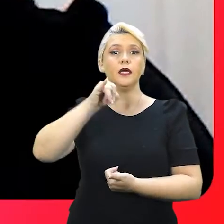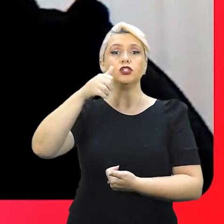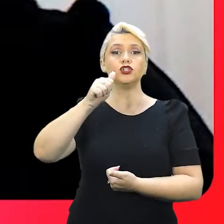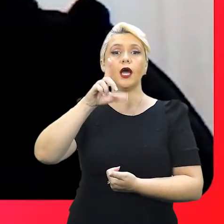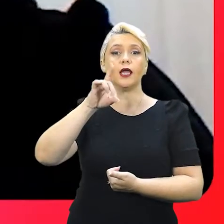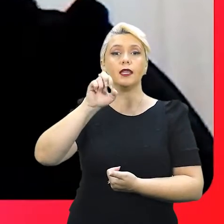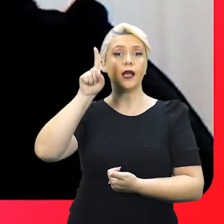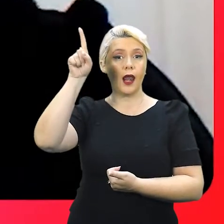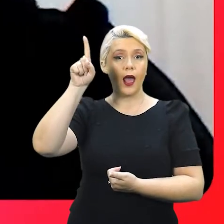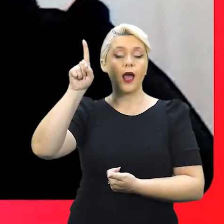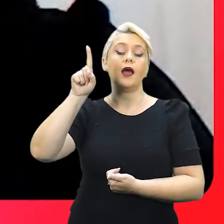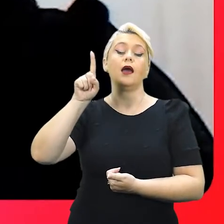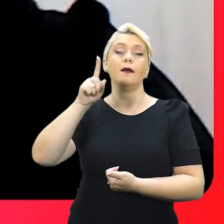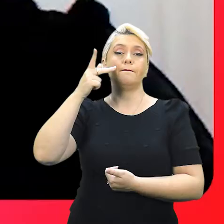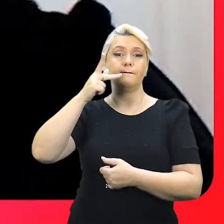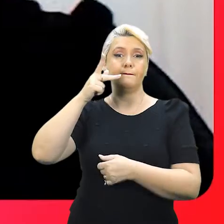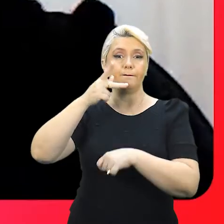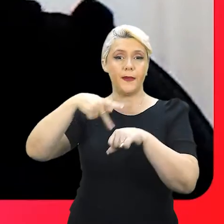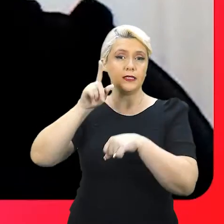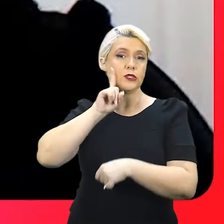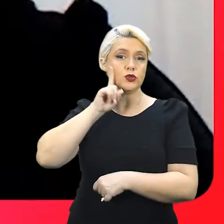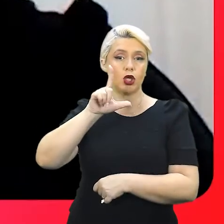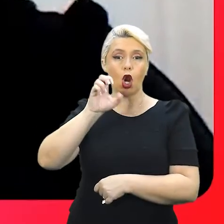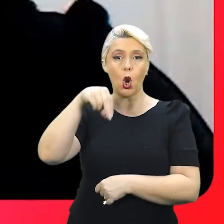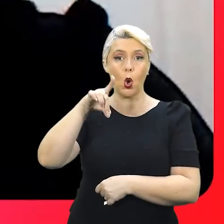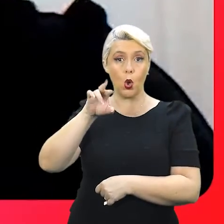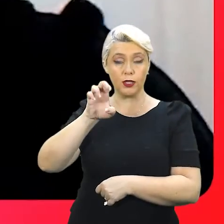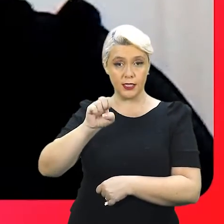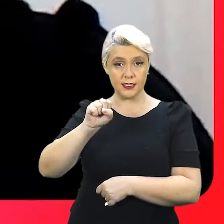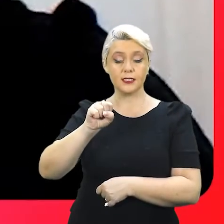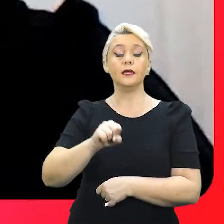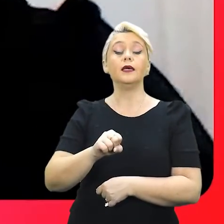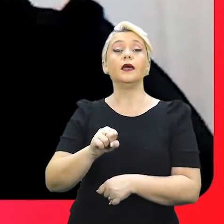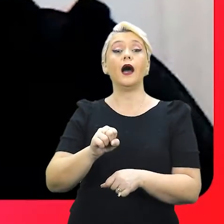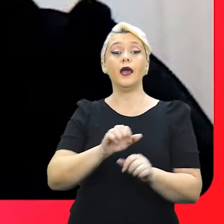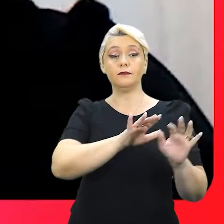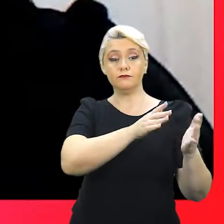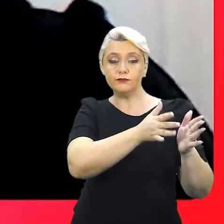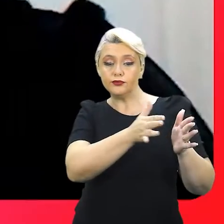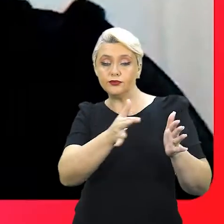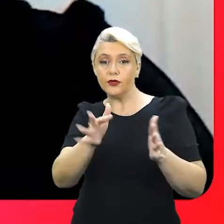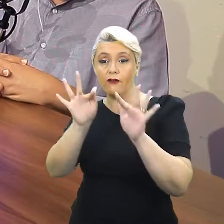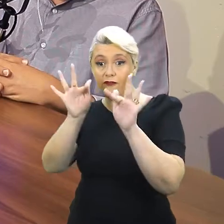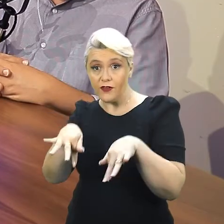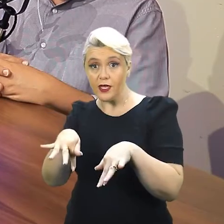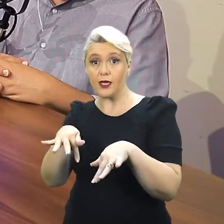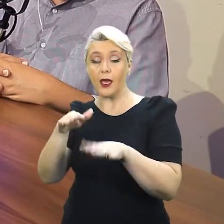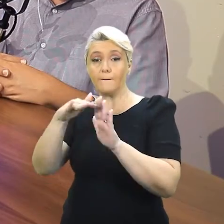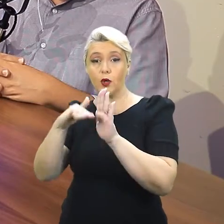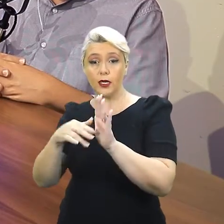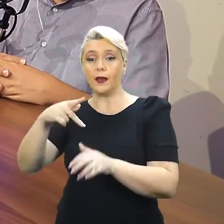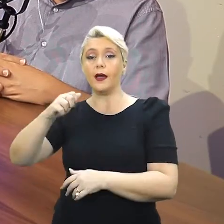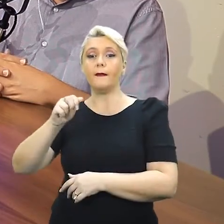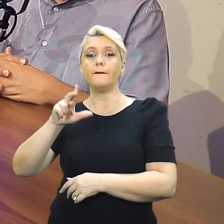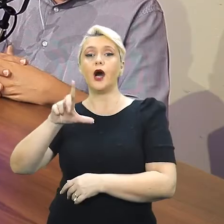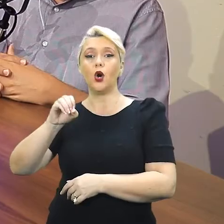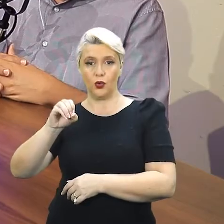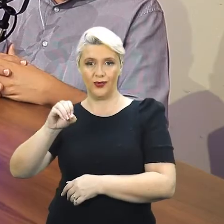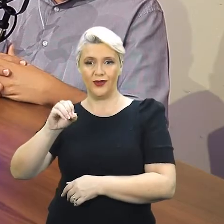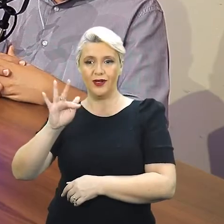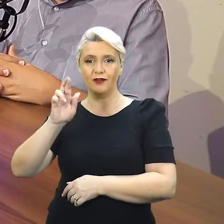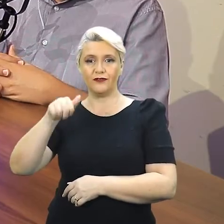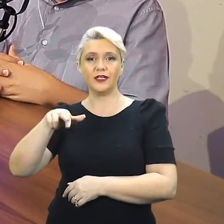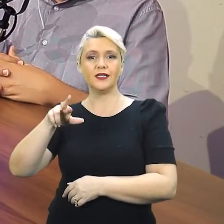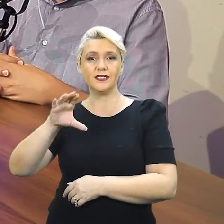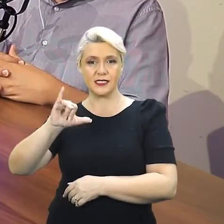Jader de Oliveira, de Londres, e fechava às 10 horas da manhã o programa com Paulo Francis, o histórico O histórico Paulo